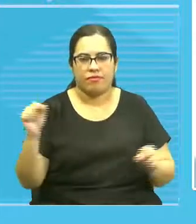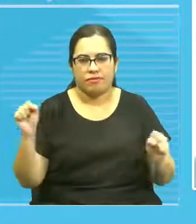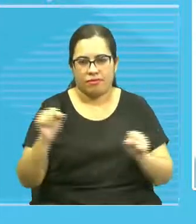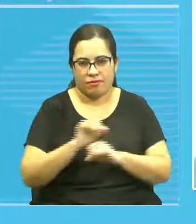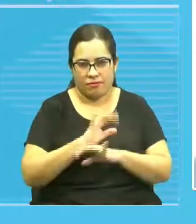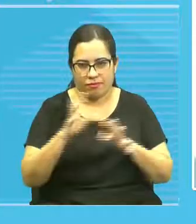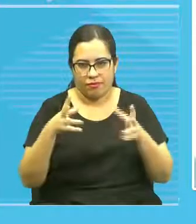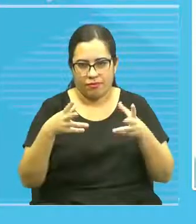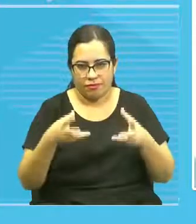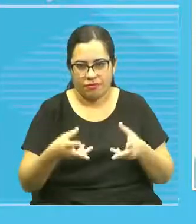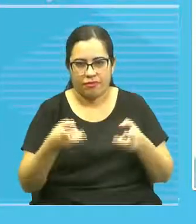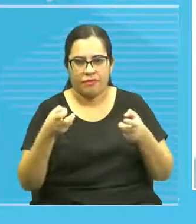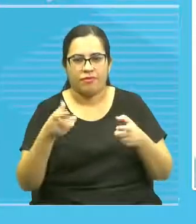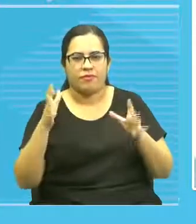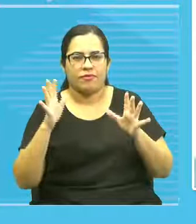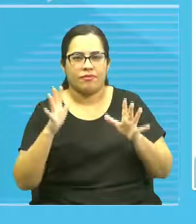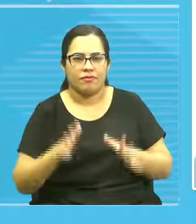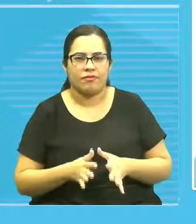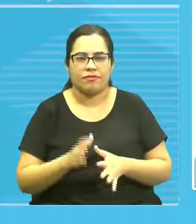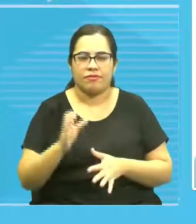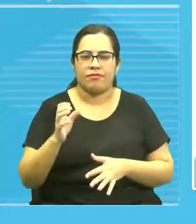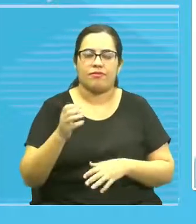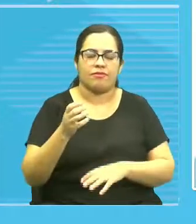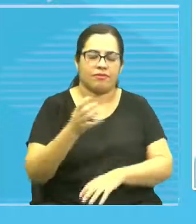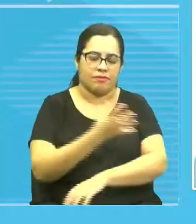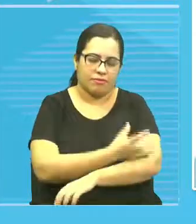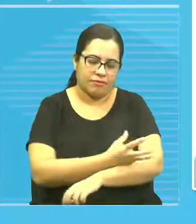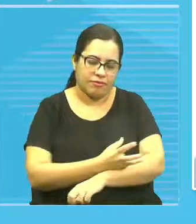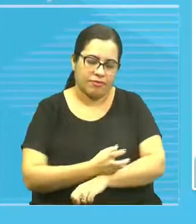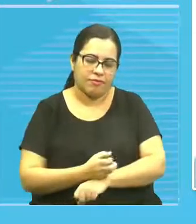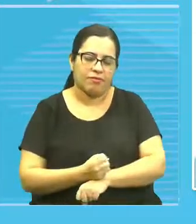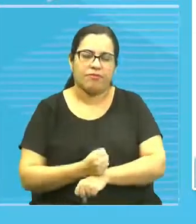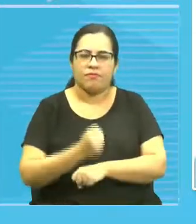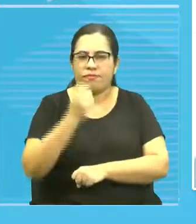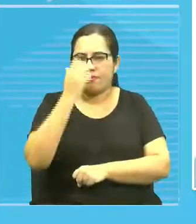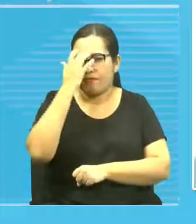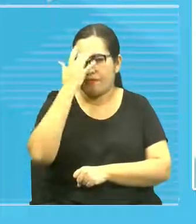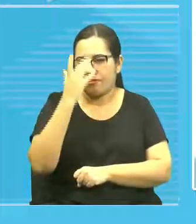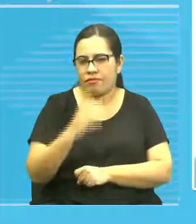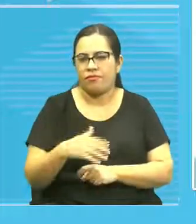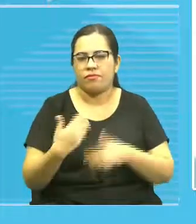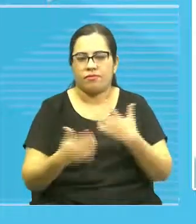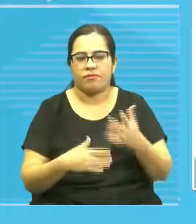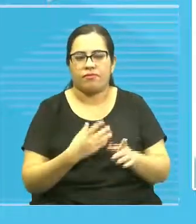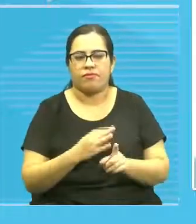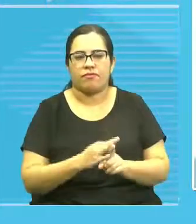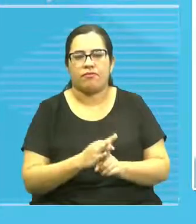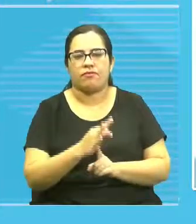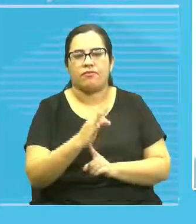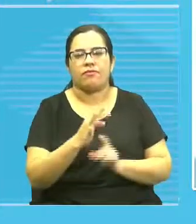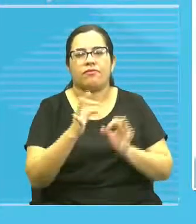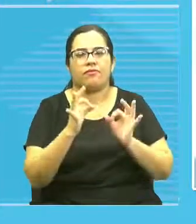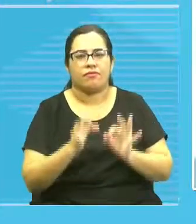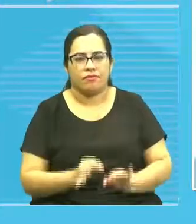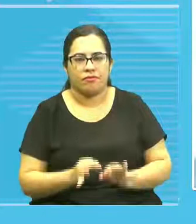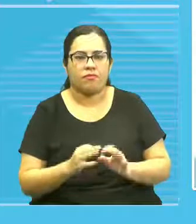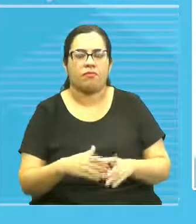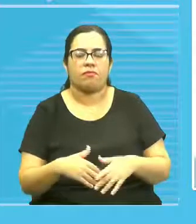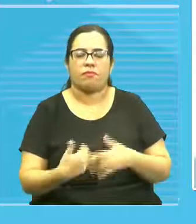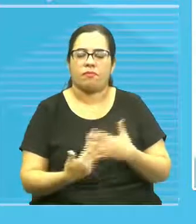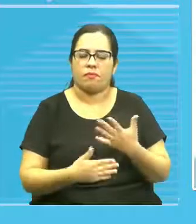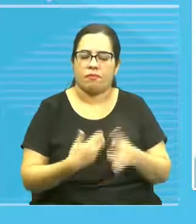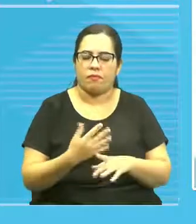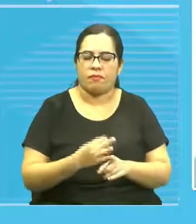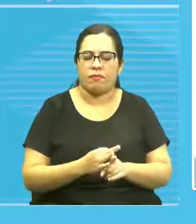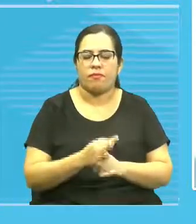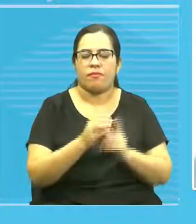essa ideia? Solução endotérmica é aquela que é facilitada com o aumento da temperatura. Então, quanto mais você